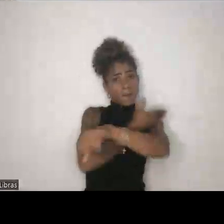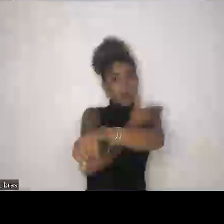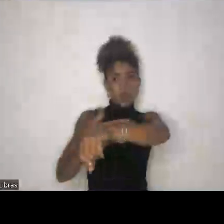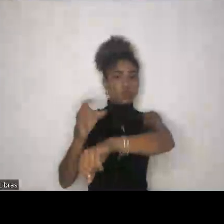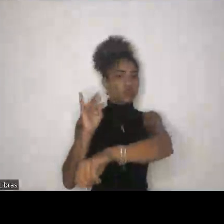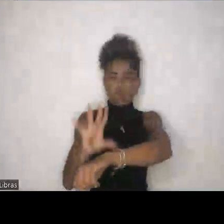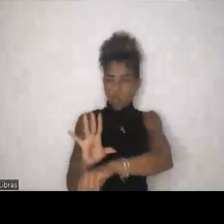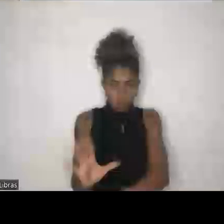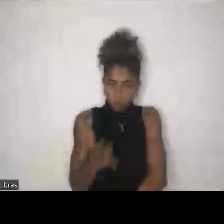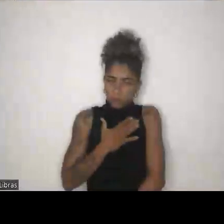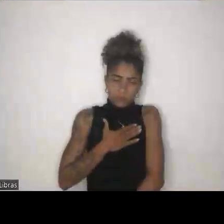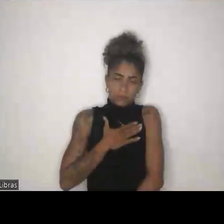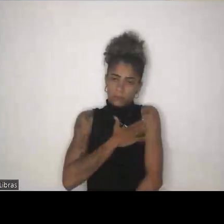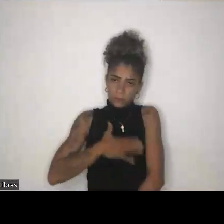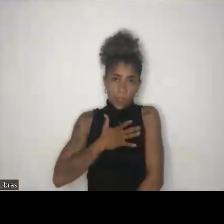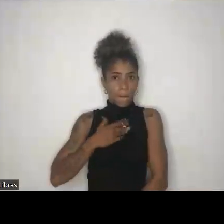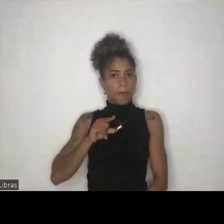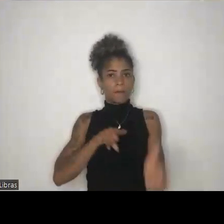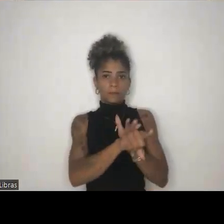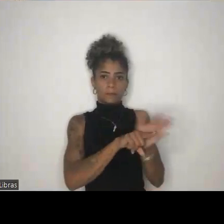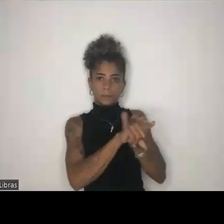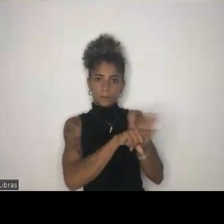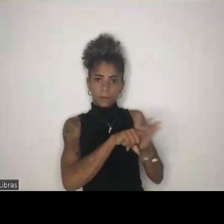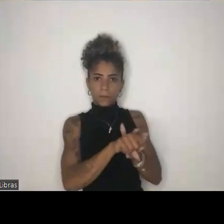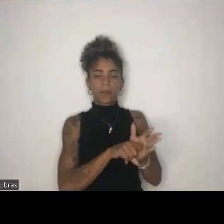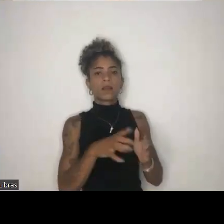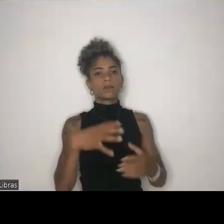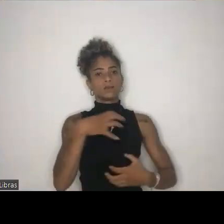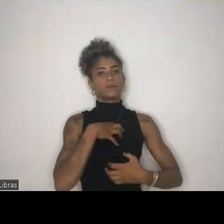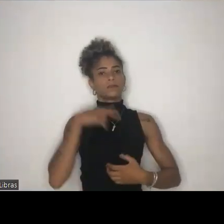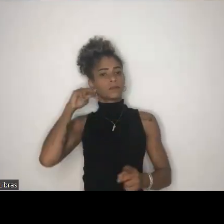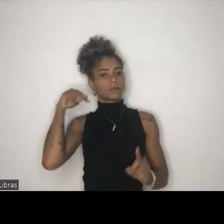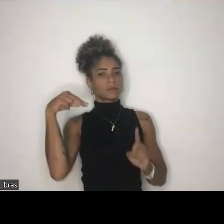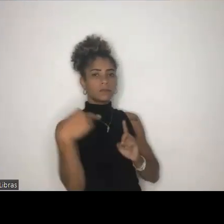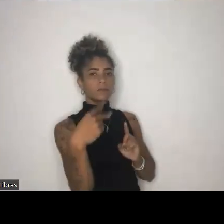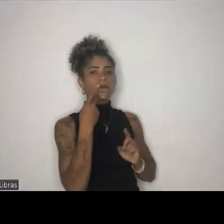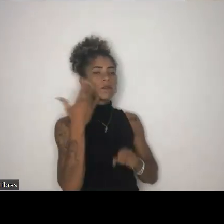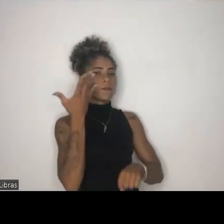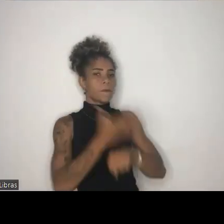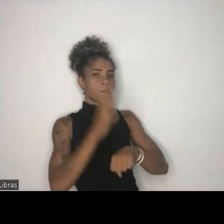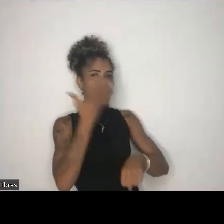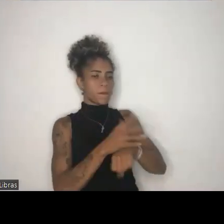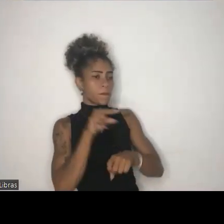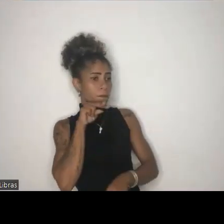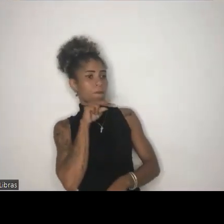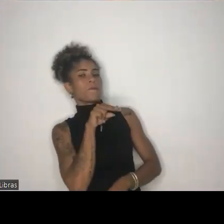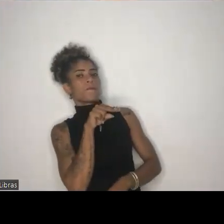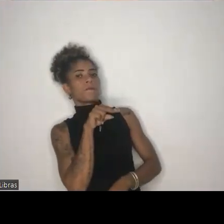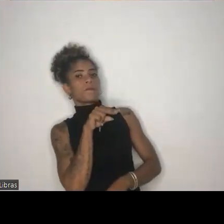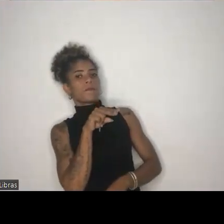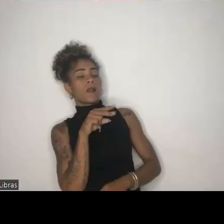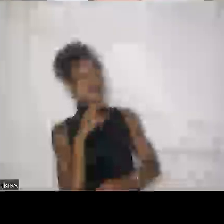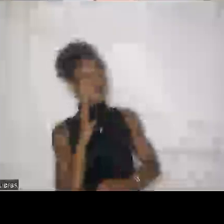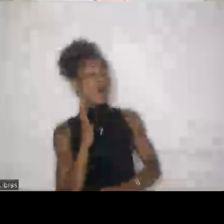branco na minha pesquisa de forma de olhar eu chamo isso de um exercício do Olhar então assim eu sou louco